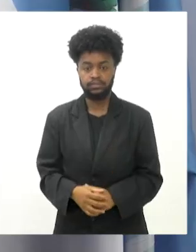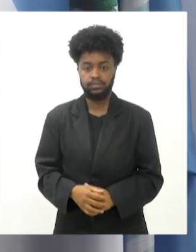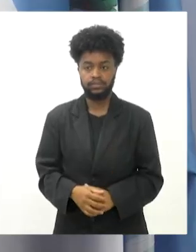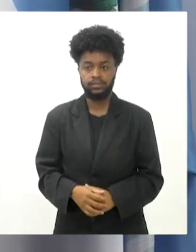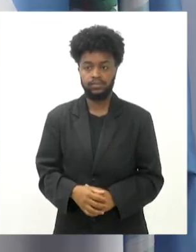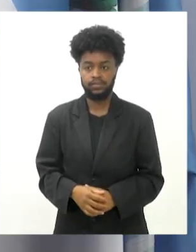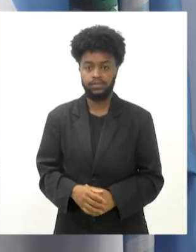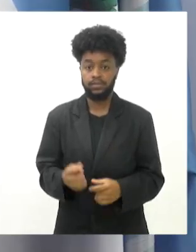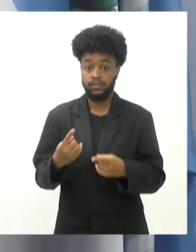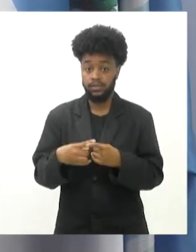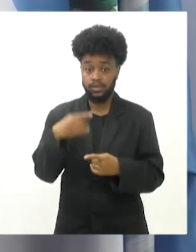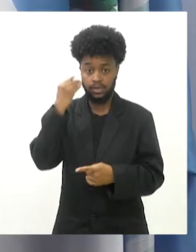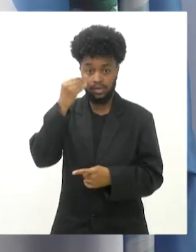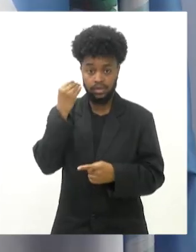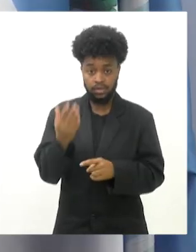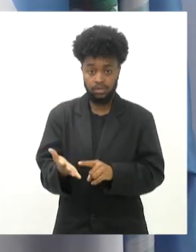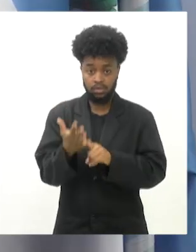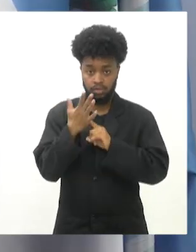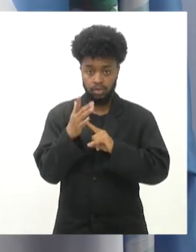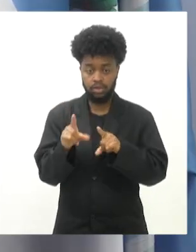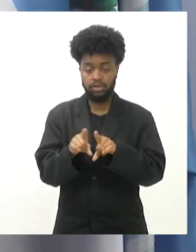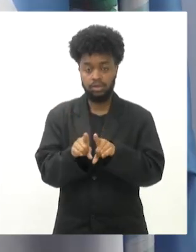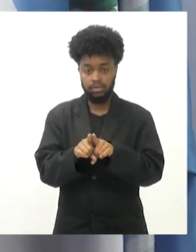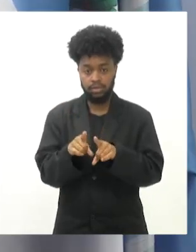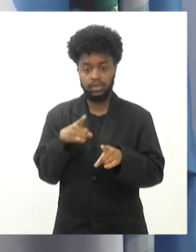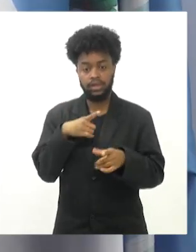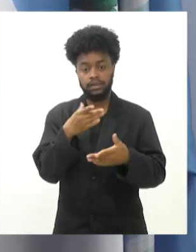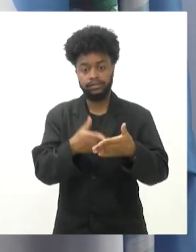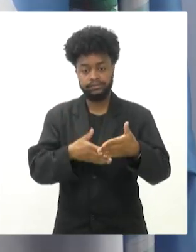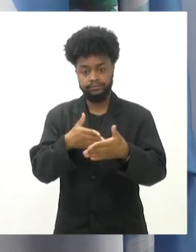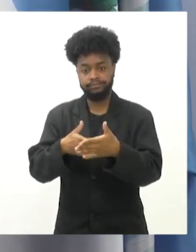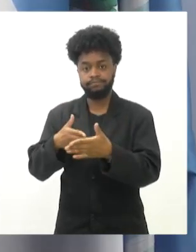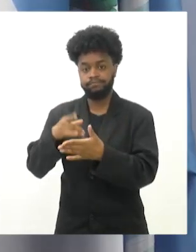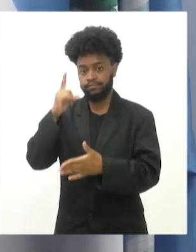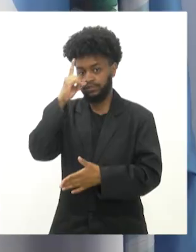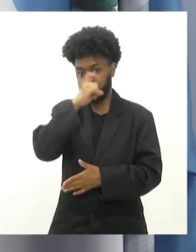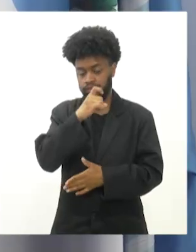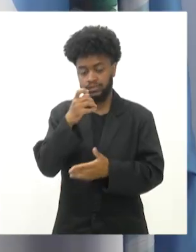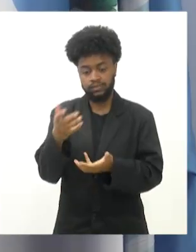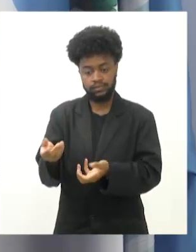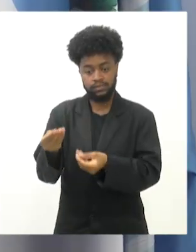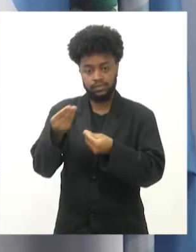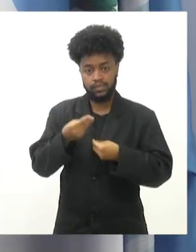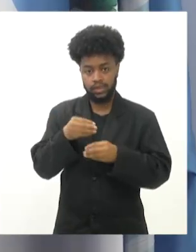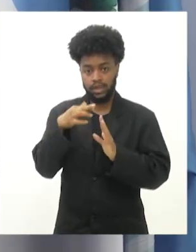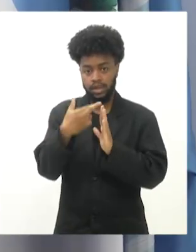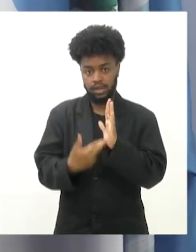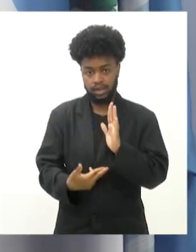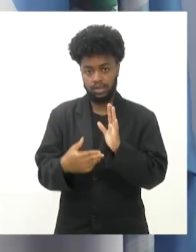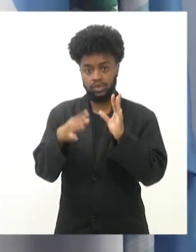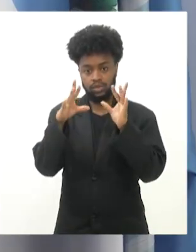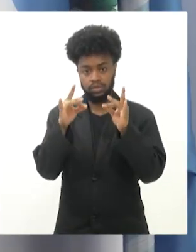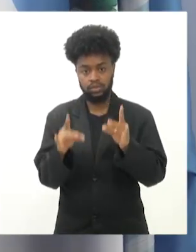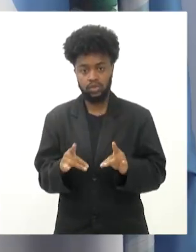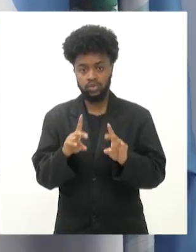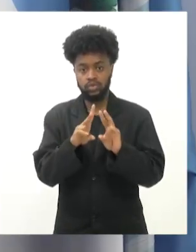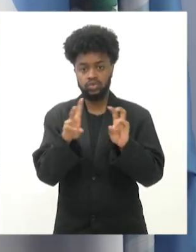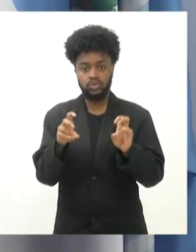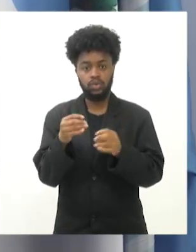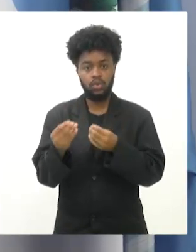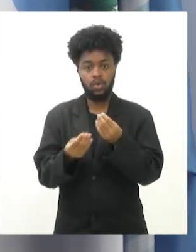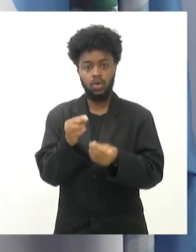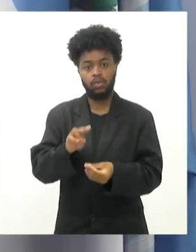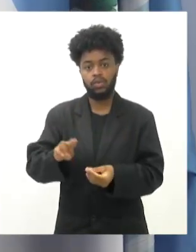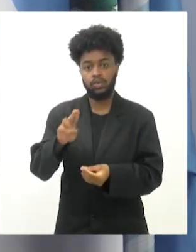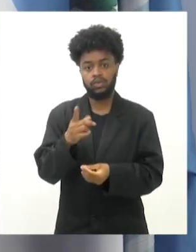a experiência também nos mostra que vamos ter dificuldades de receber relatórios de utilização de